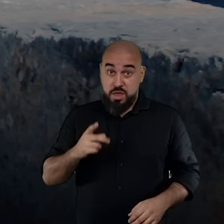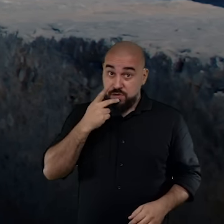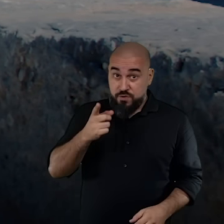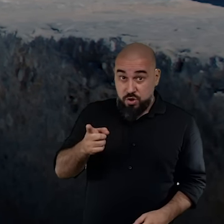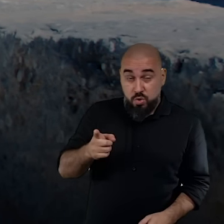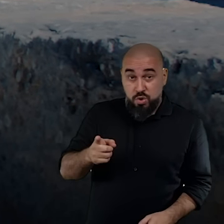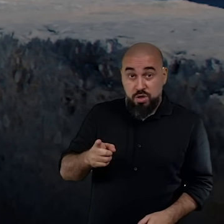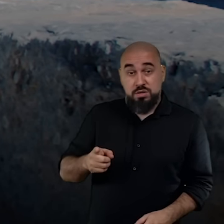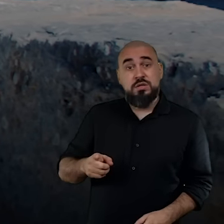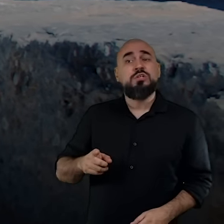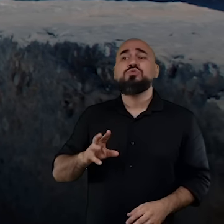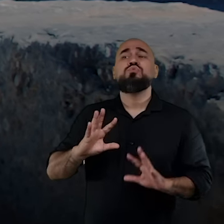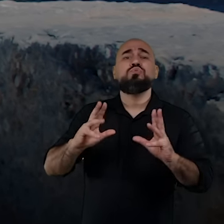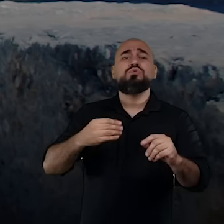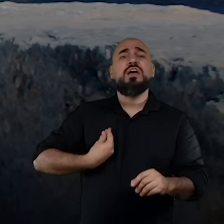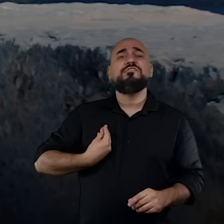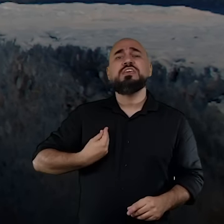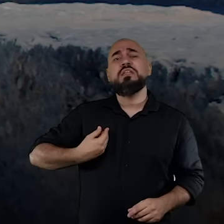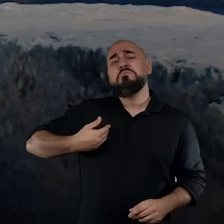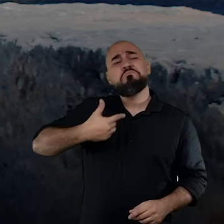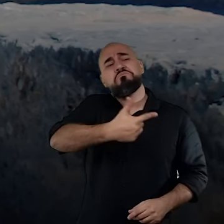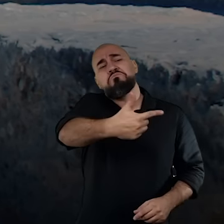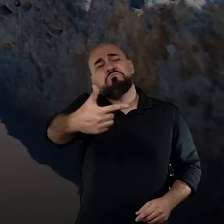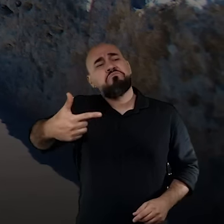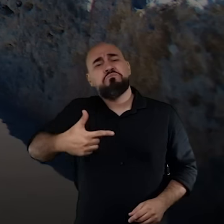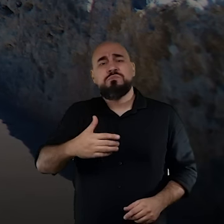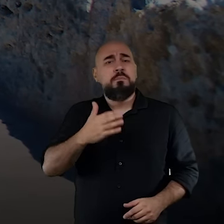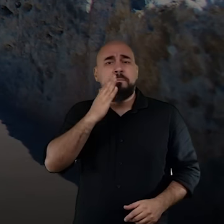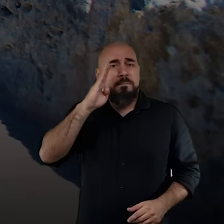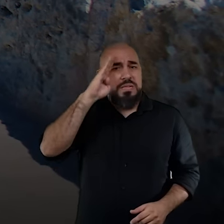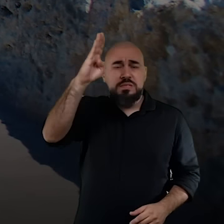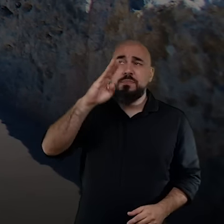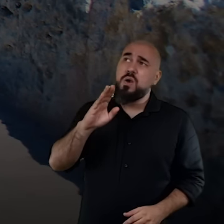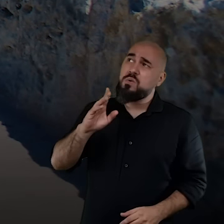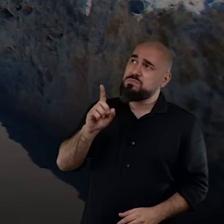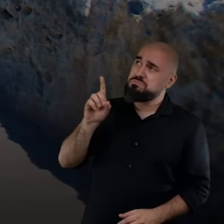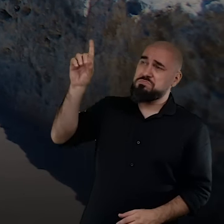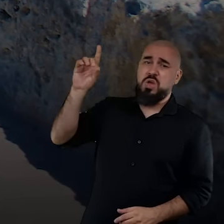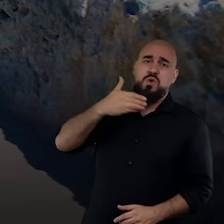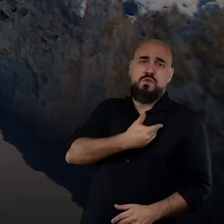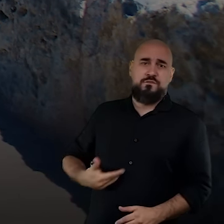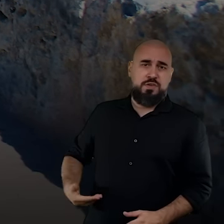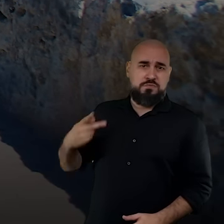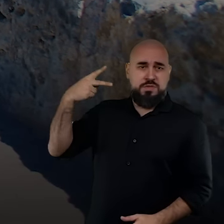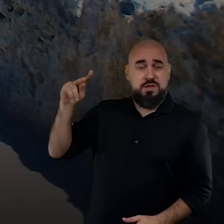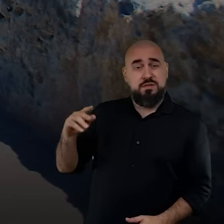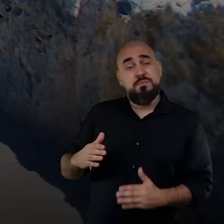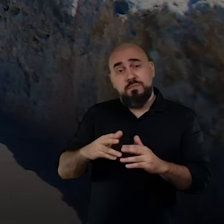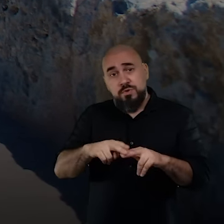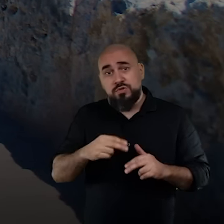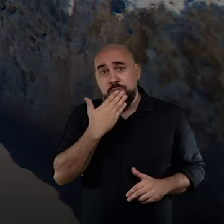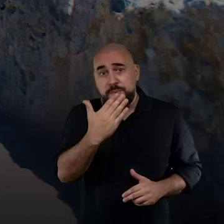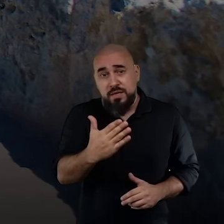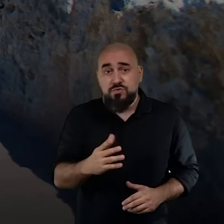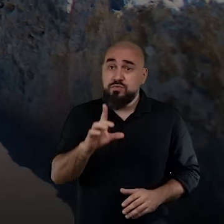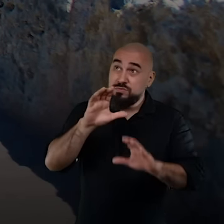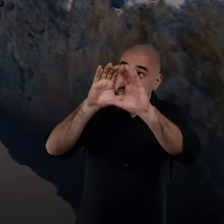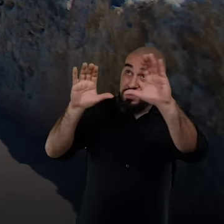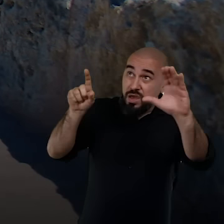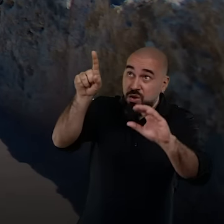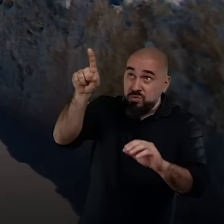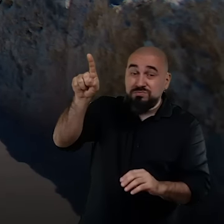secundário. O que importava era o reino de Deus. Portanto, eu despeço do programa de hoje, suplicando aos céus que dê